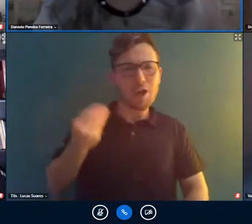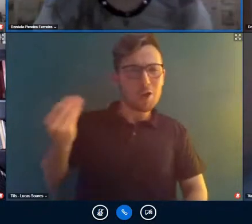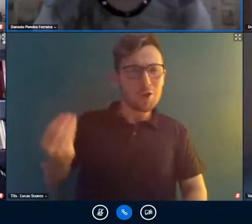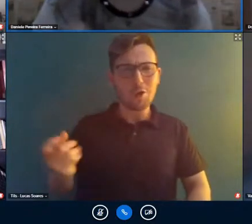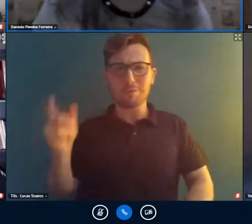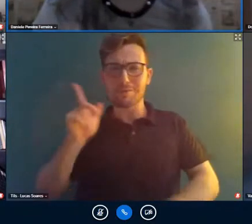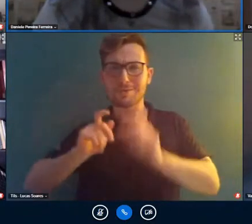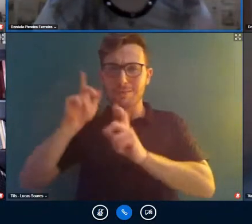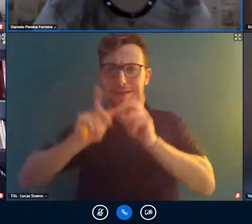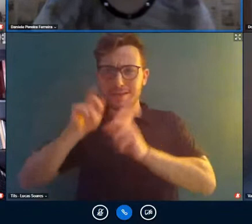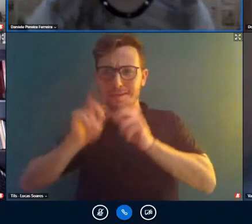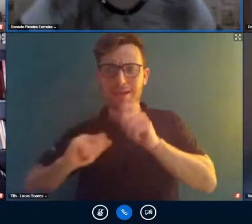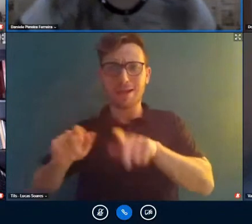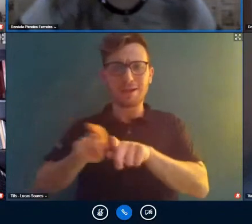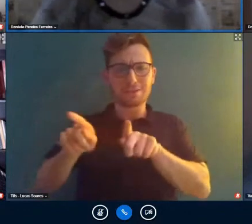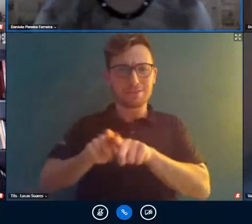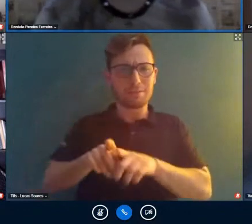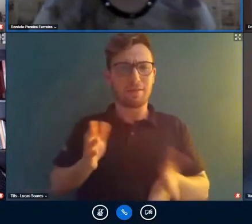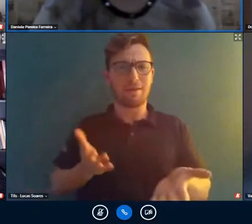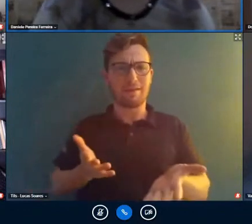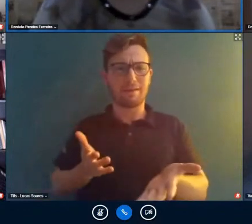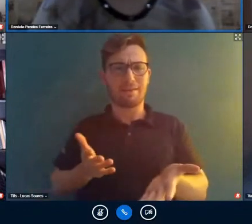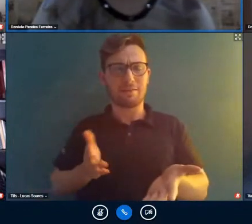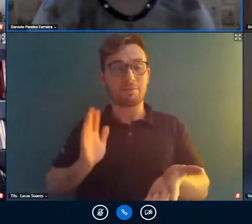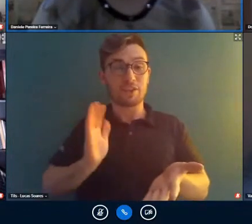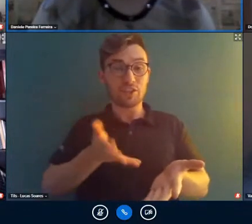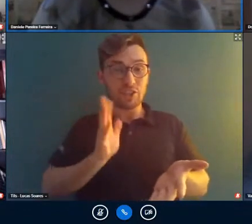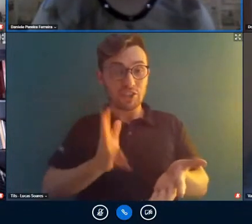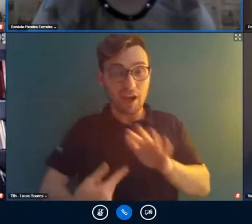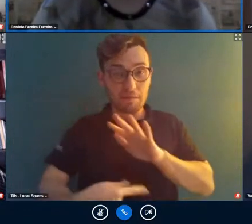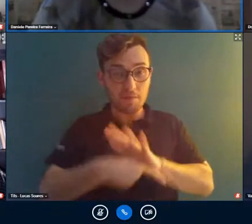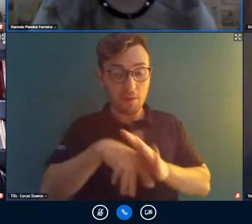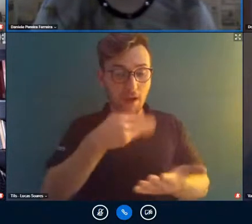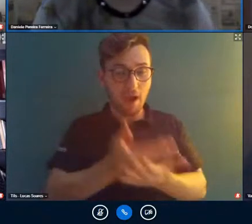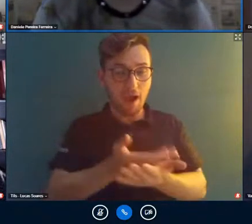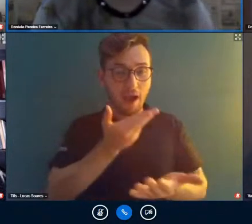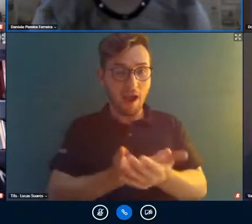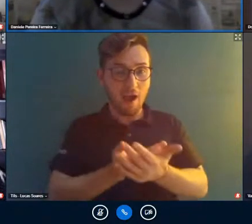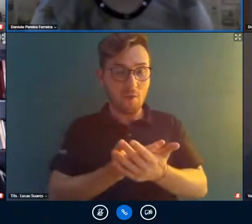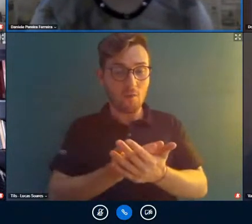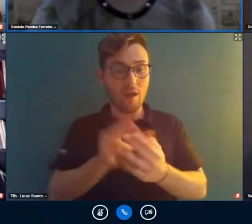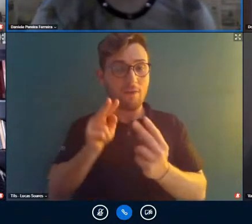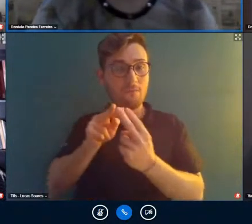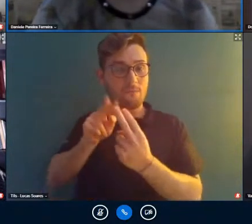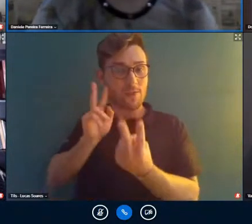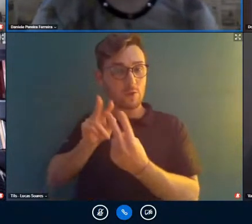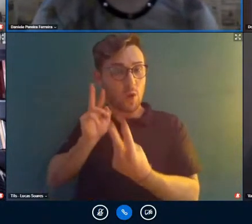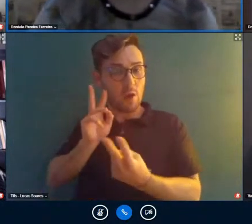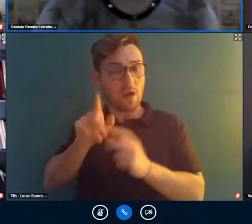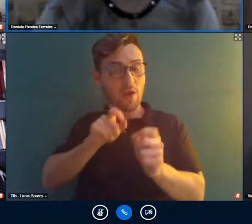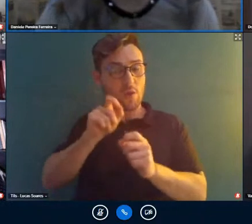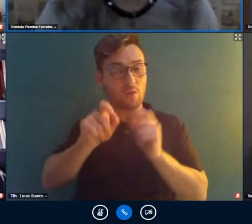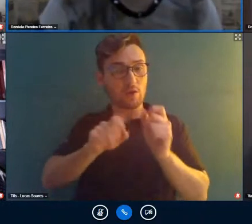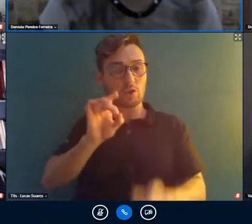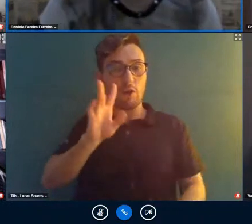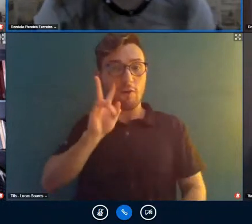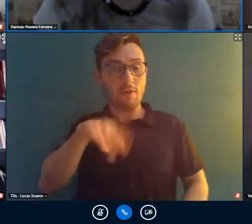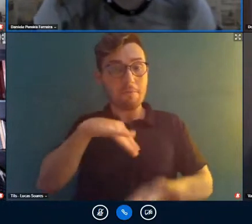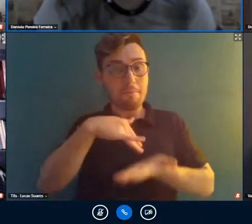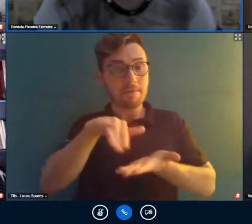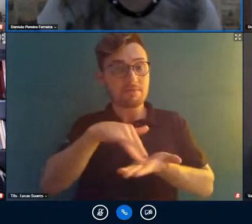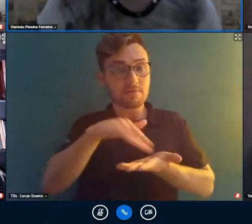deles, no tom, entendeu? E já numa aula online, a gente só vê ali pela mensagem, a forma